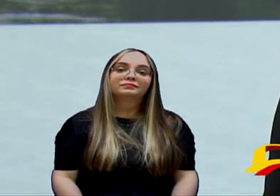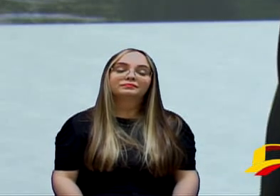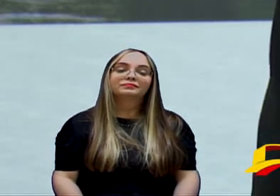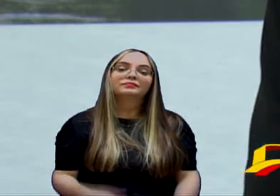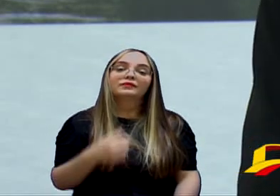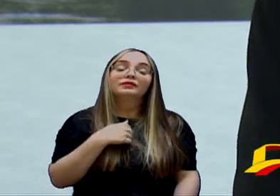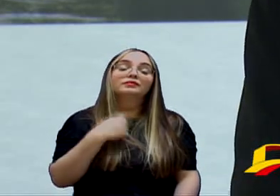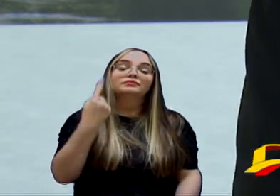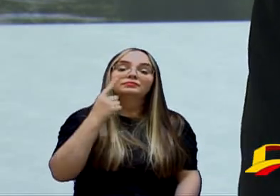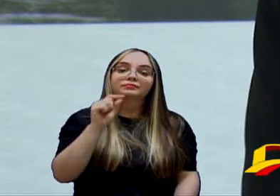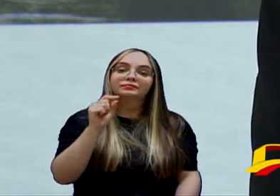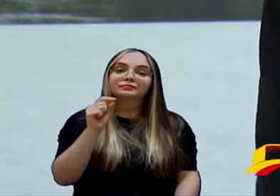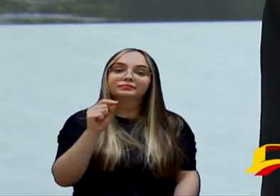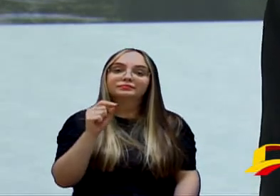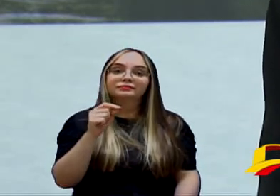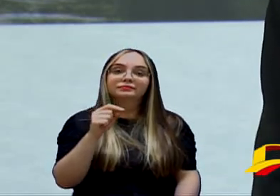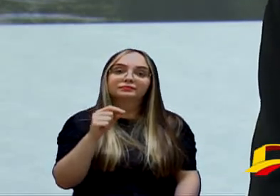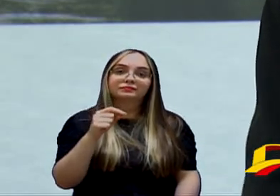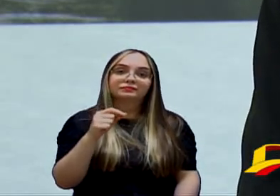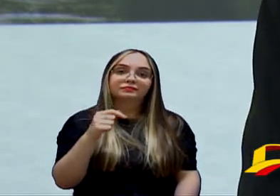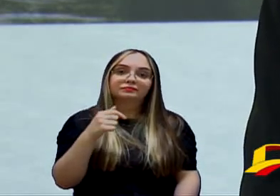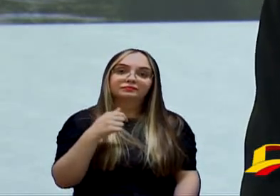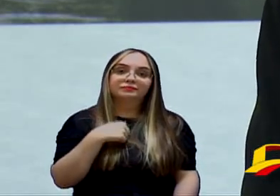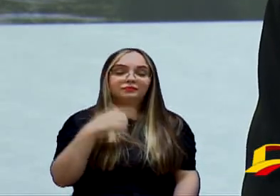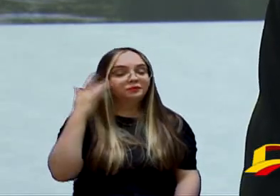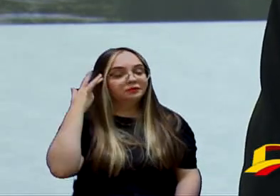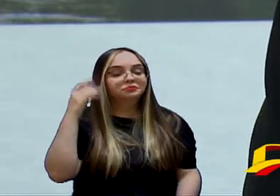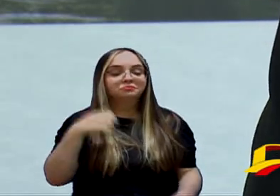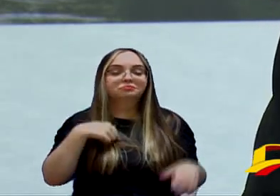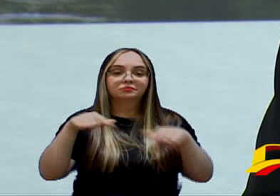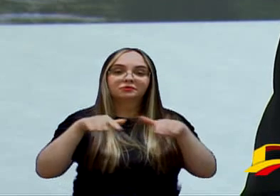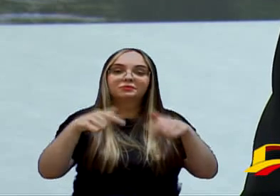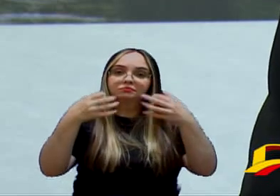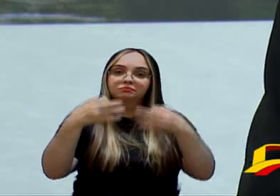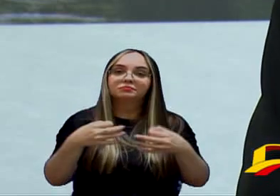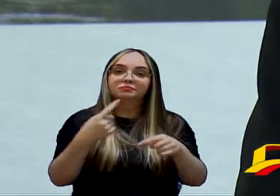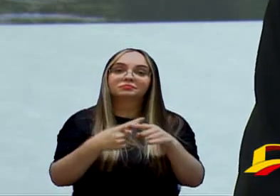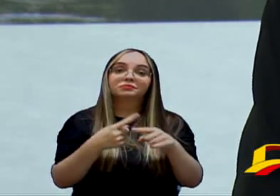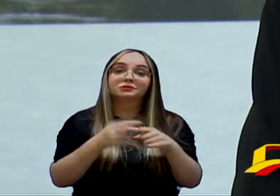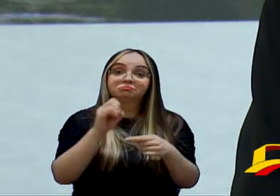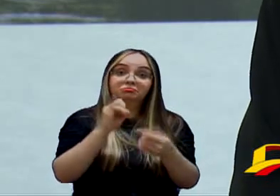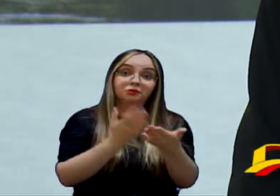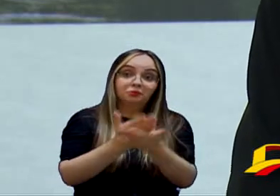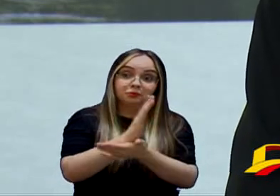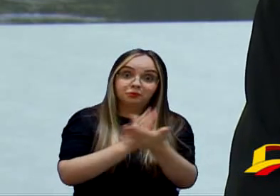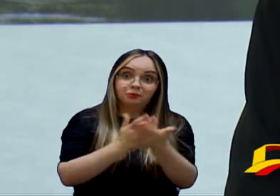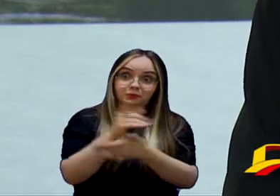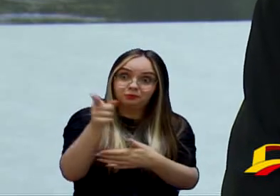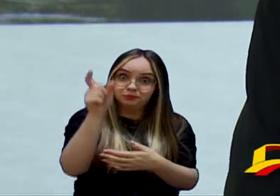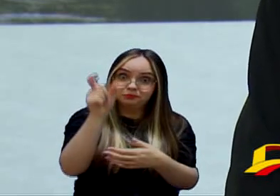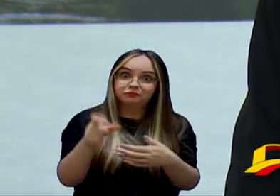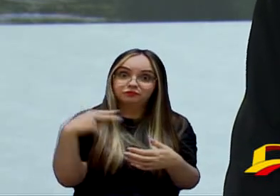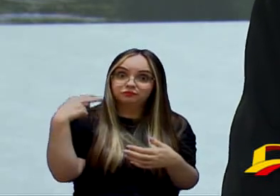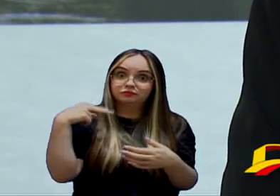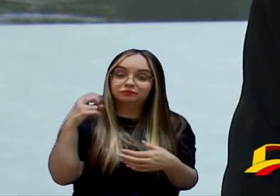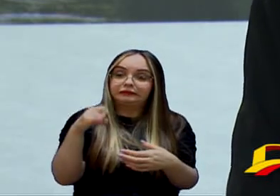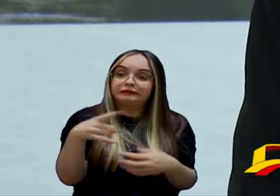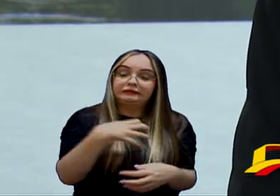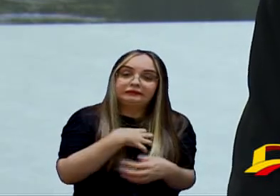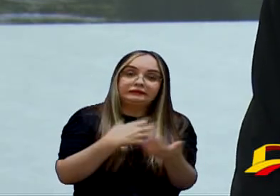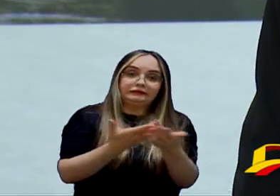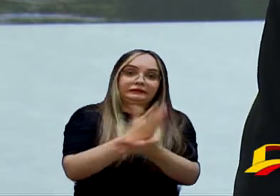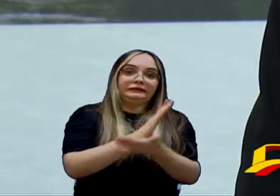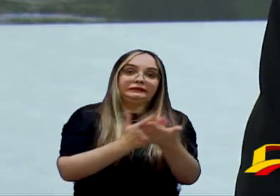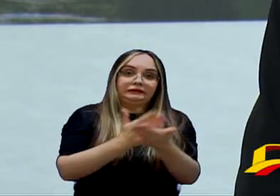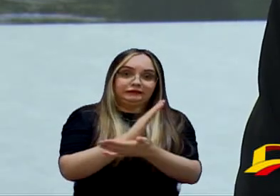primeiro que eu acho que o nosso mandato só no caminho certo porque se nós estamos incomodando Vereador se ele se sente